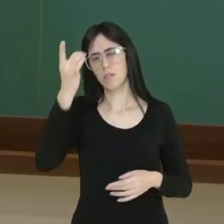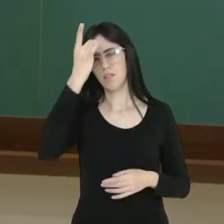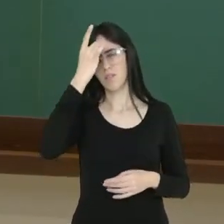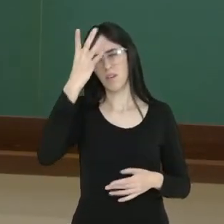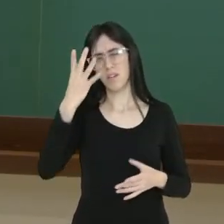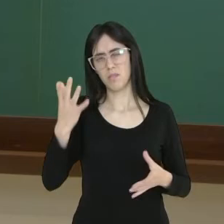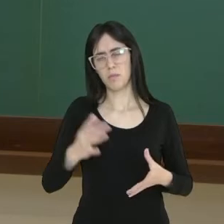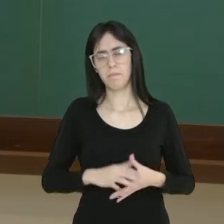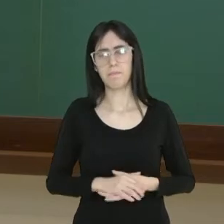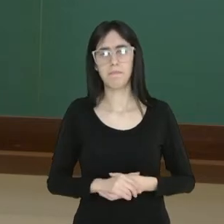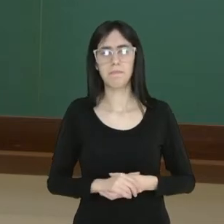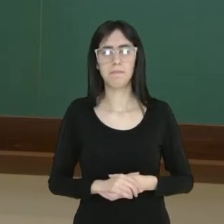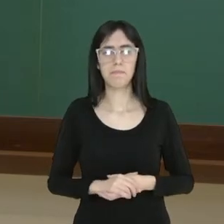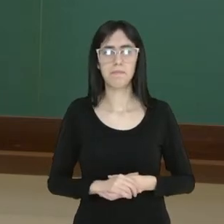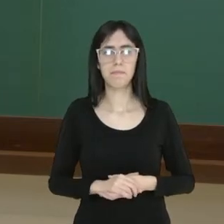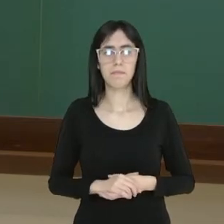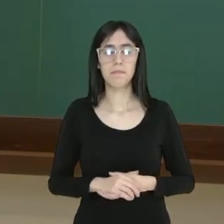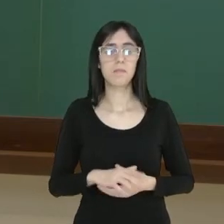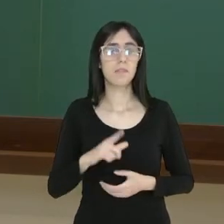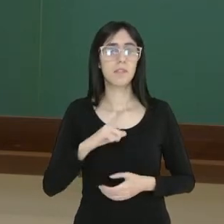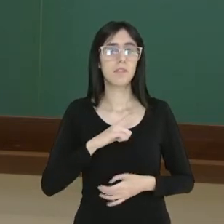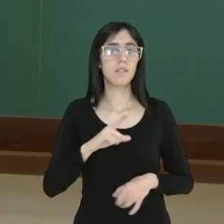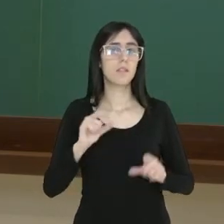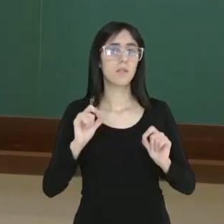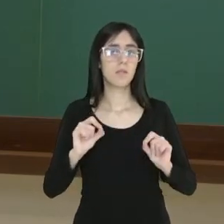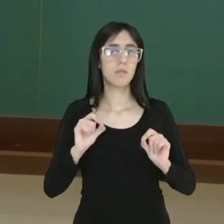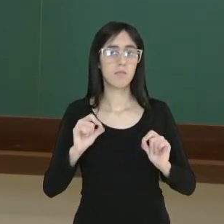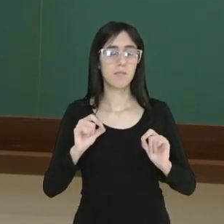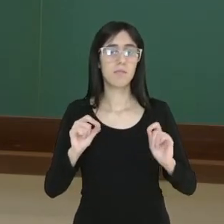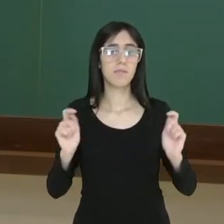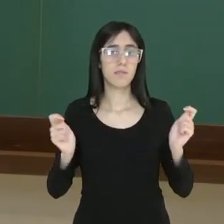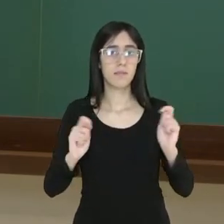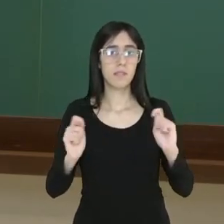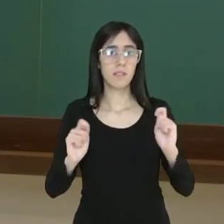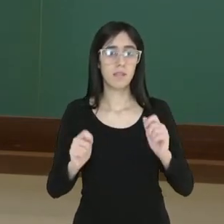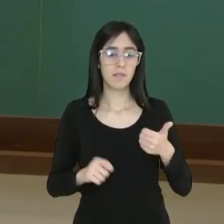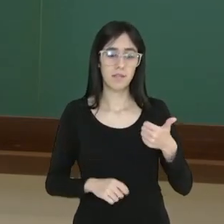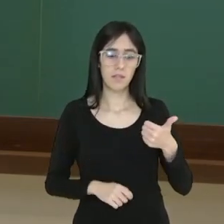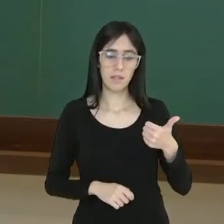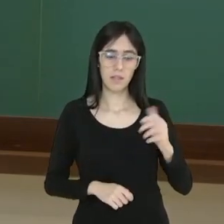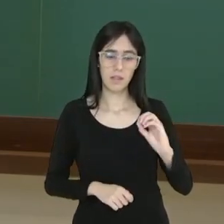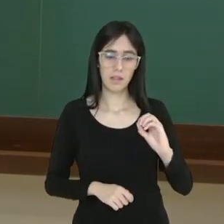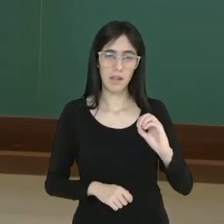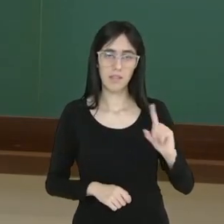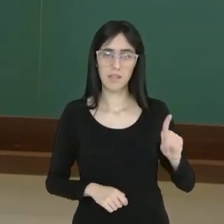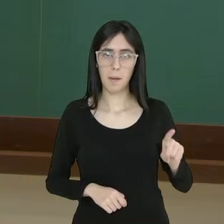pessoal? Temos que, posso escrever como 10, o